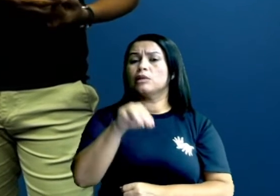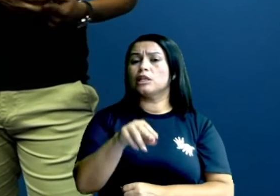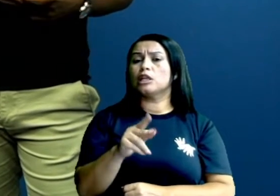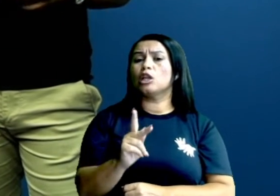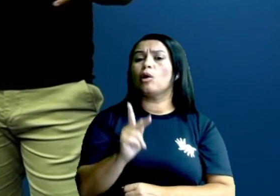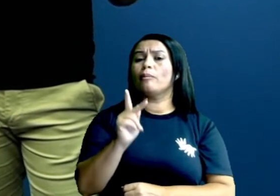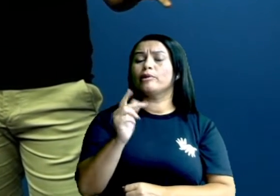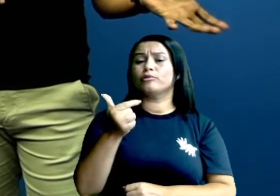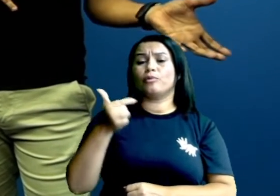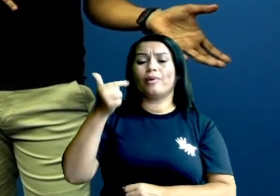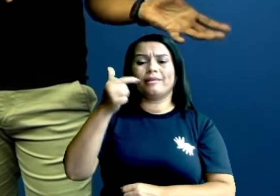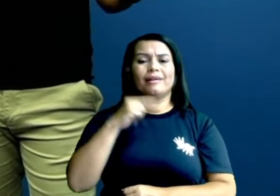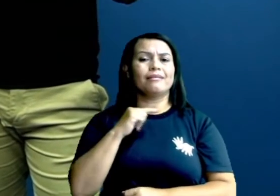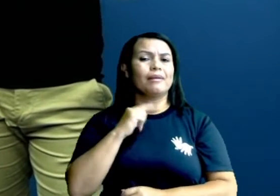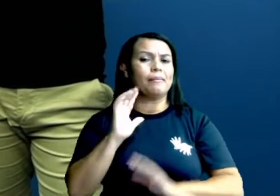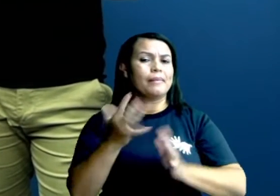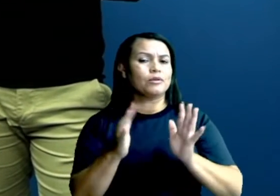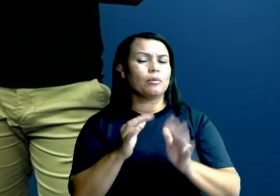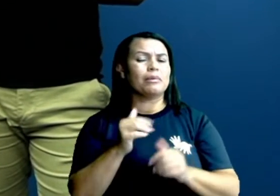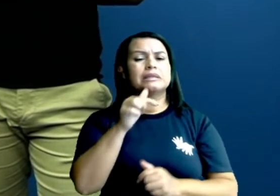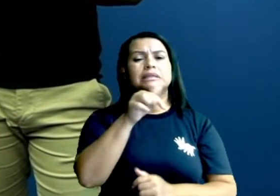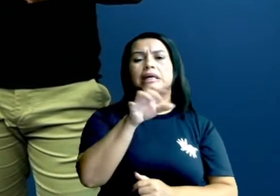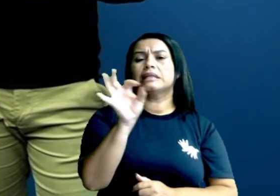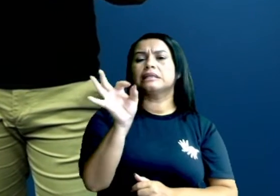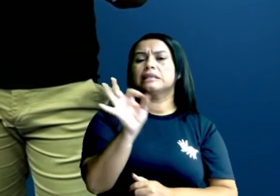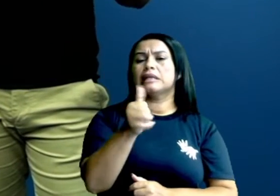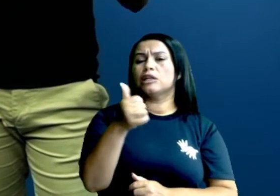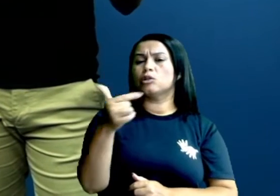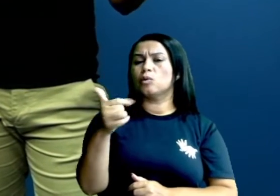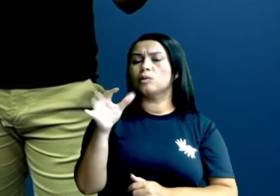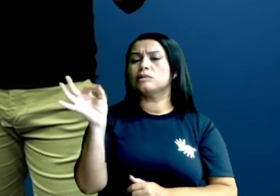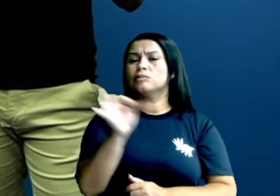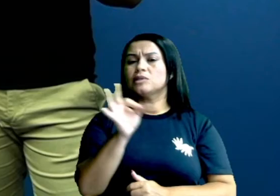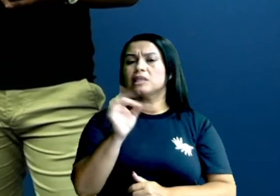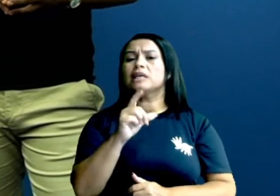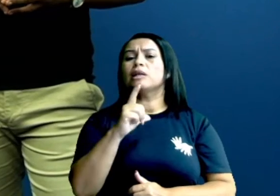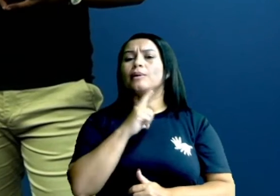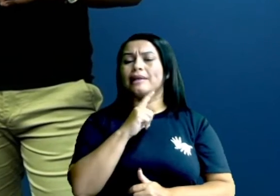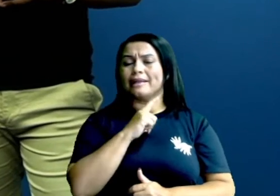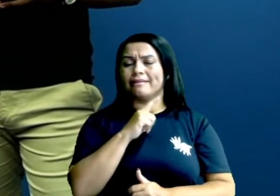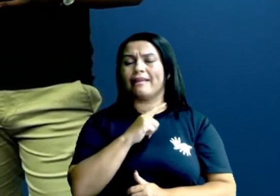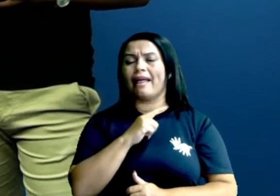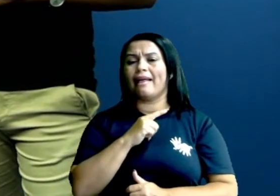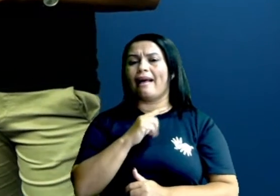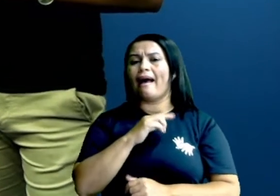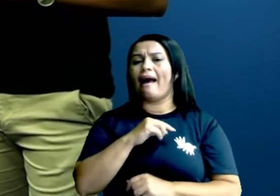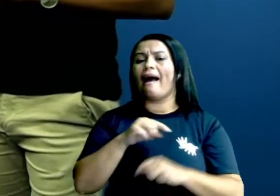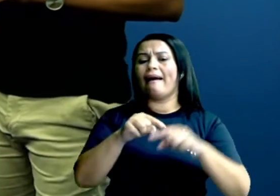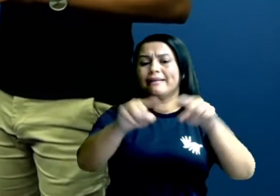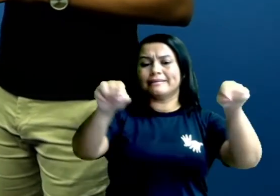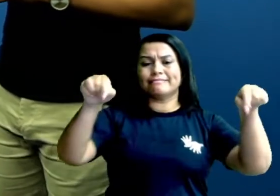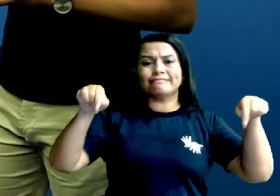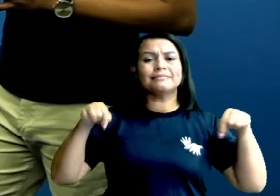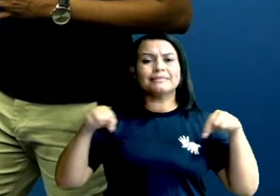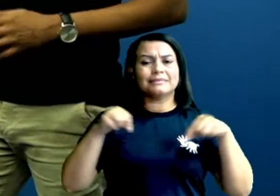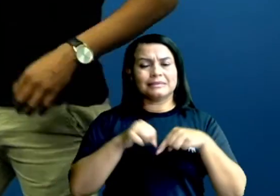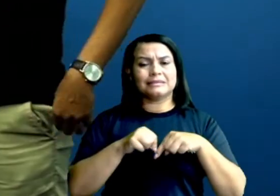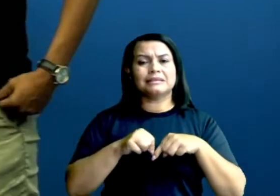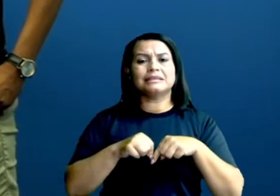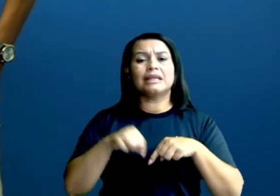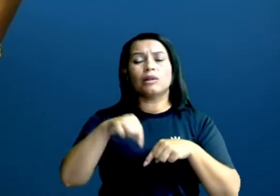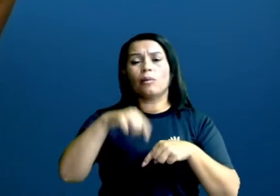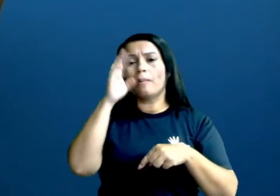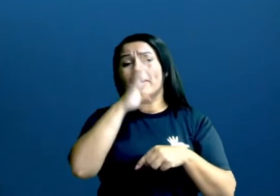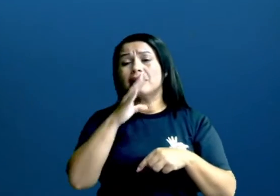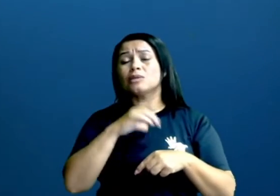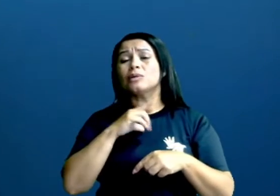desse total, aí cerca de 7 a 12% foi o que restou, né, desse domínio vegetal em território brasileiro, que